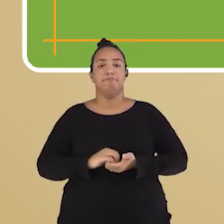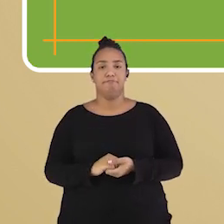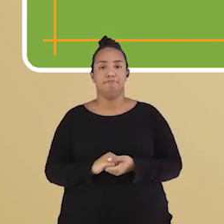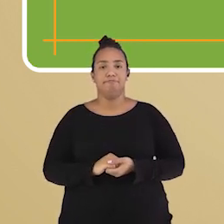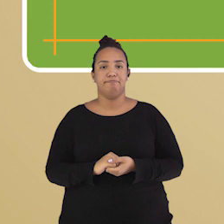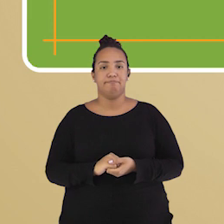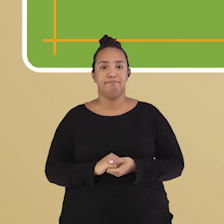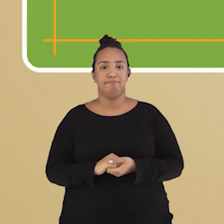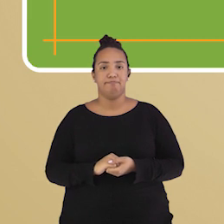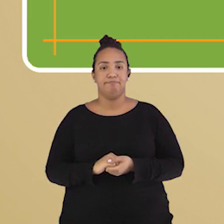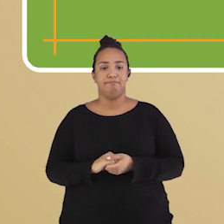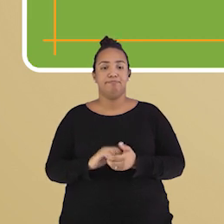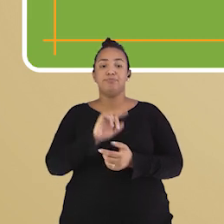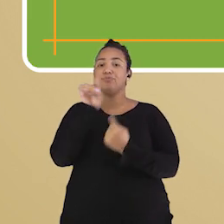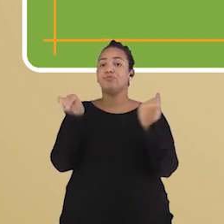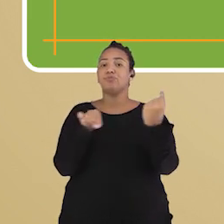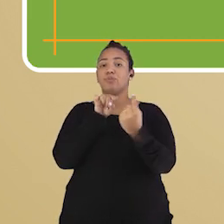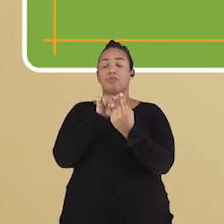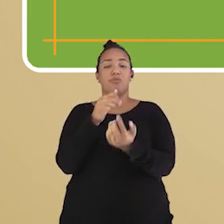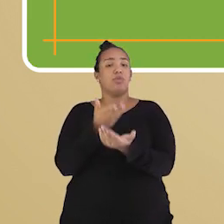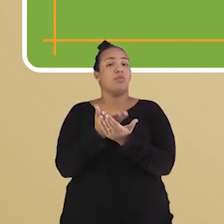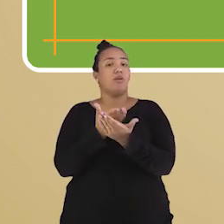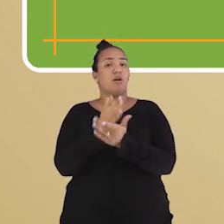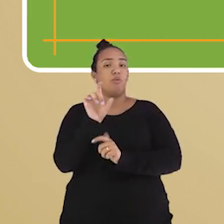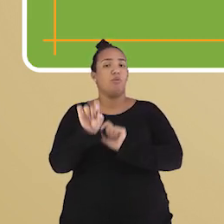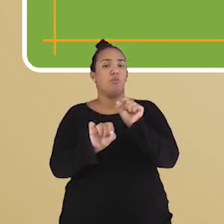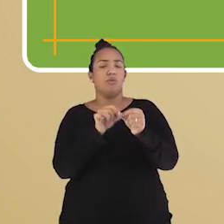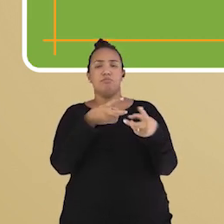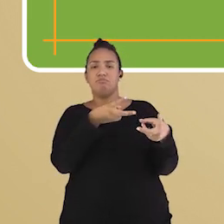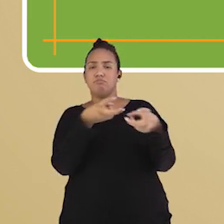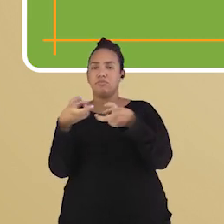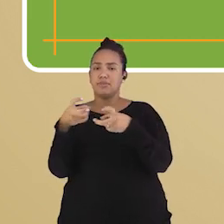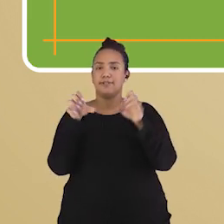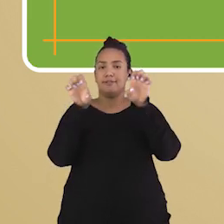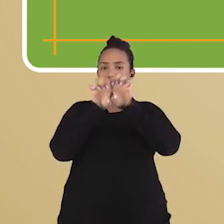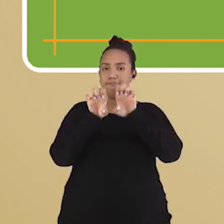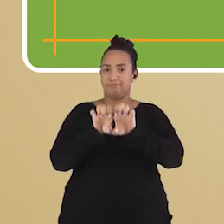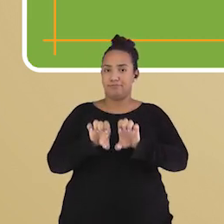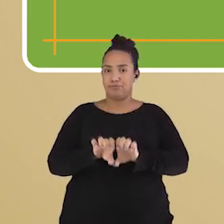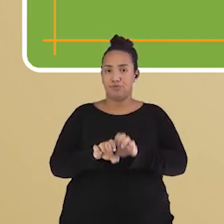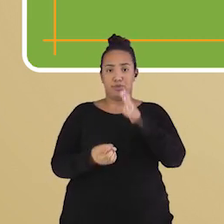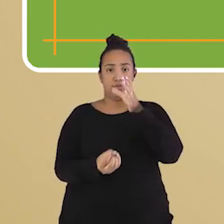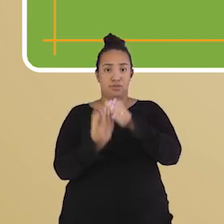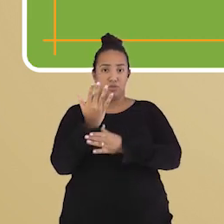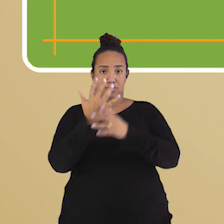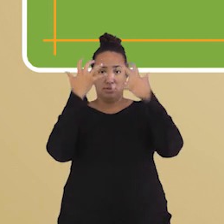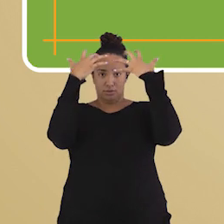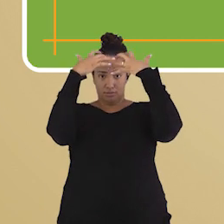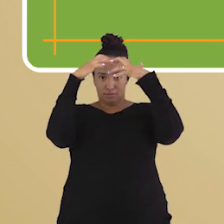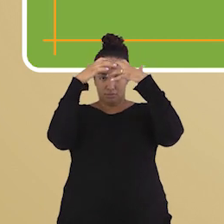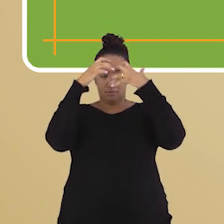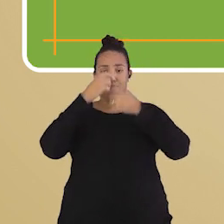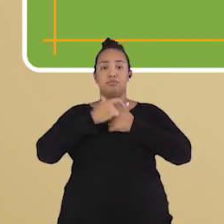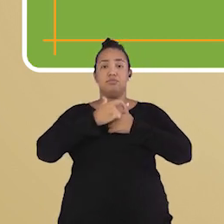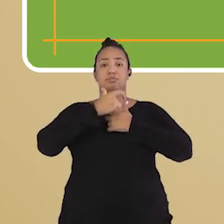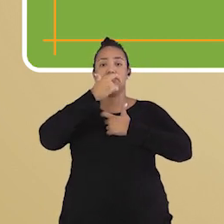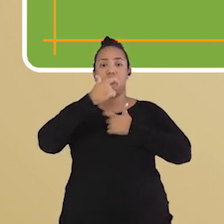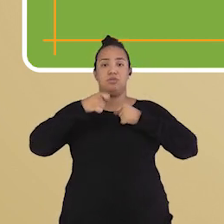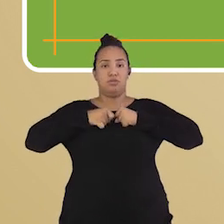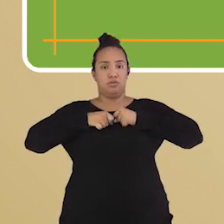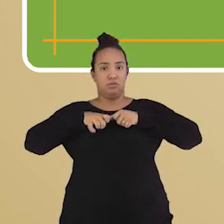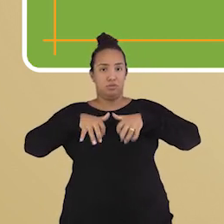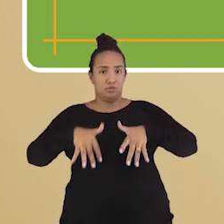respectivas funções, com os objetivos de identificar as estruturas que formam o sistema nervoso, bem